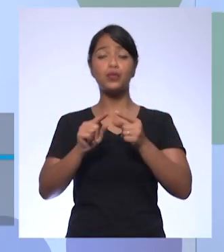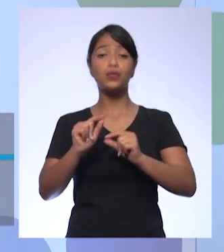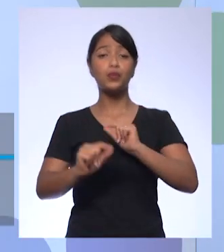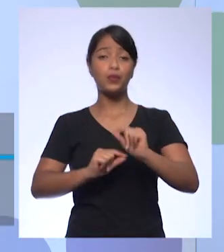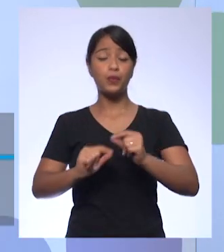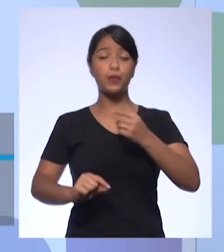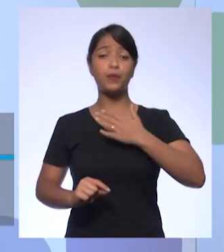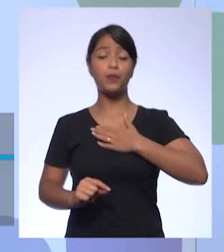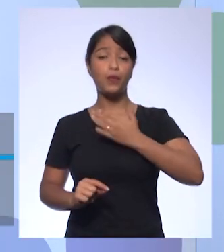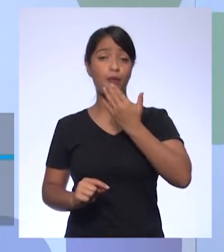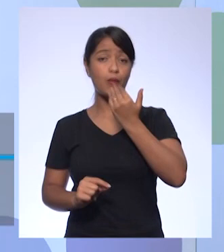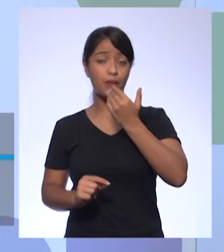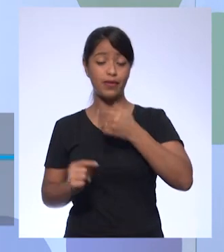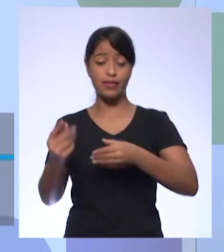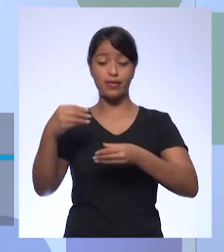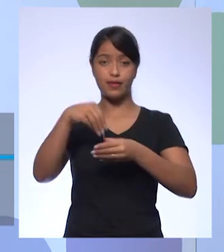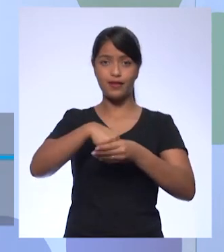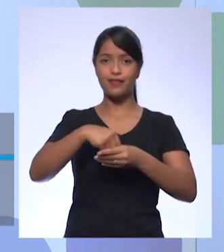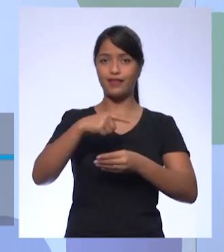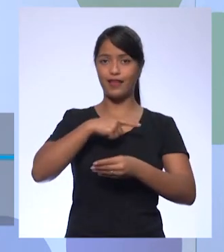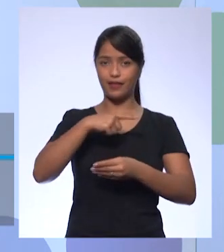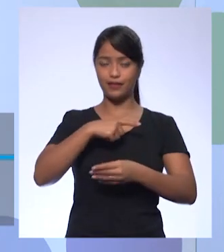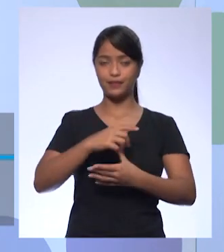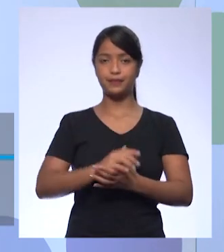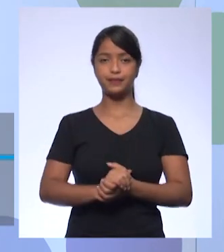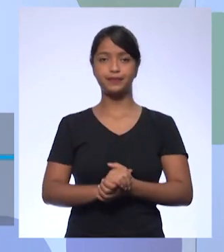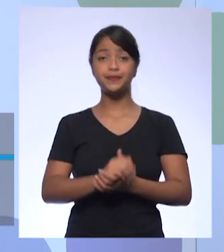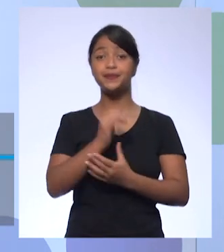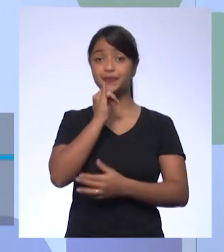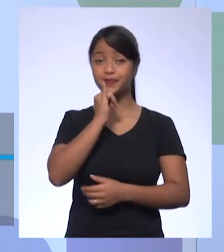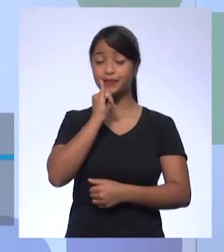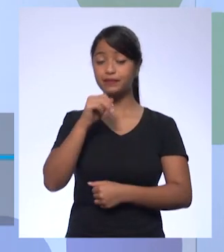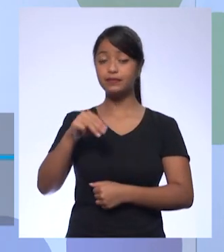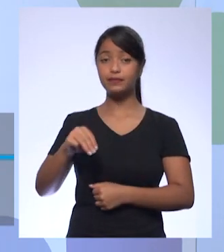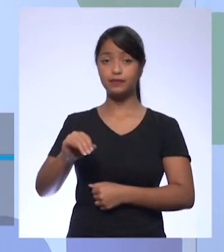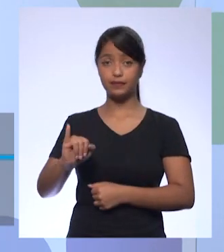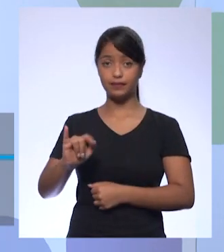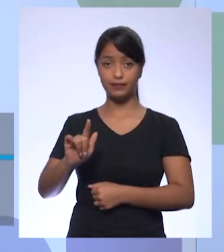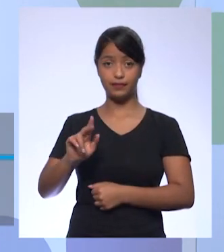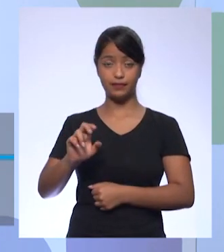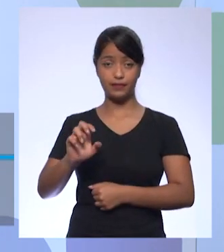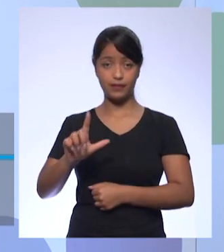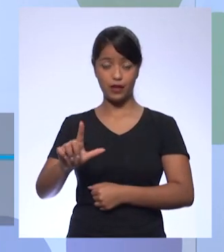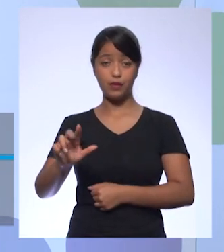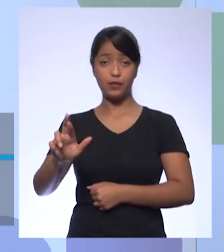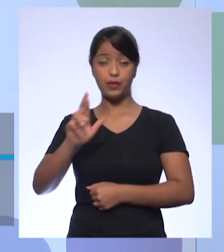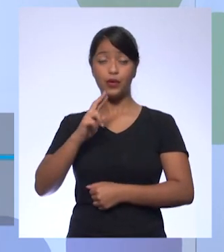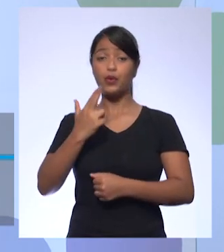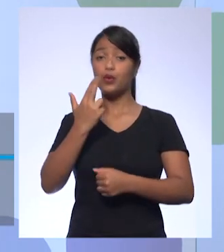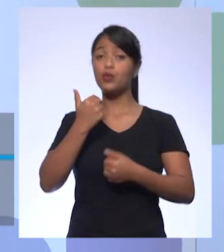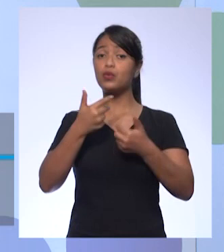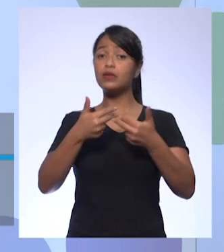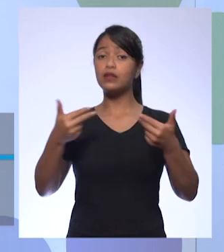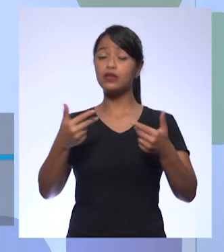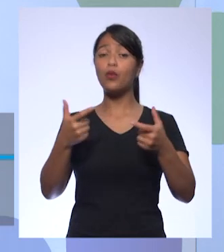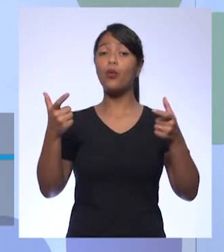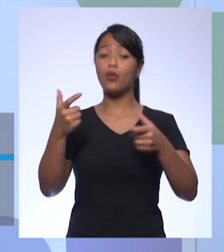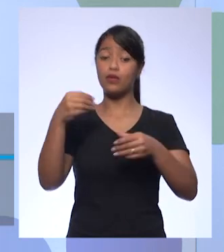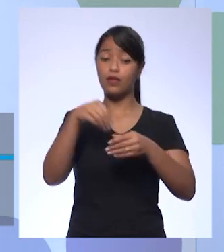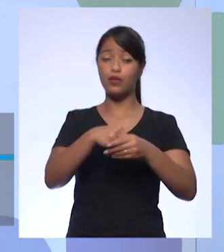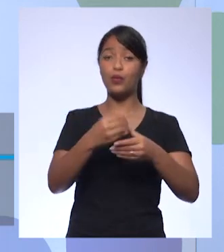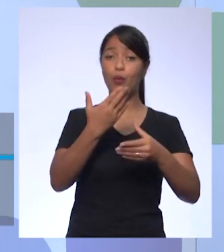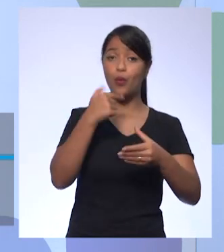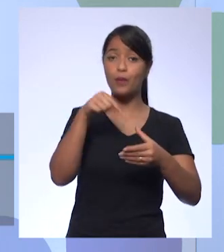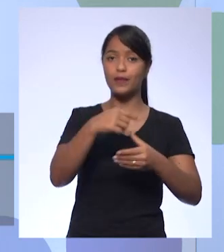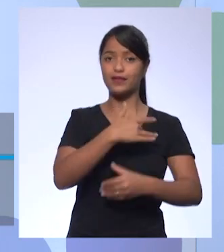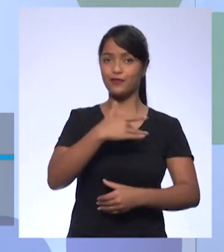alimentação, e aí o destaque, por exemplo, como o Miguel colocou, de uma alimentação saudável, né? Ok. Vitamina ou